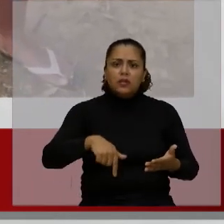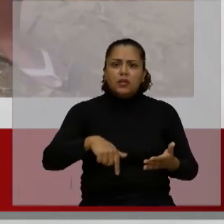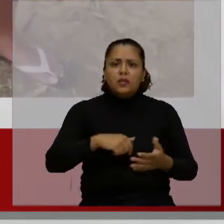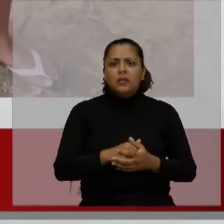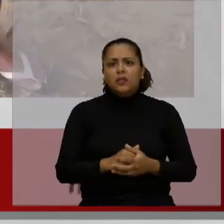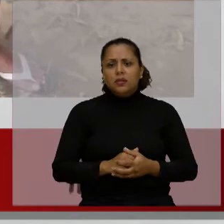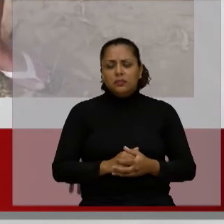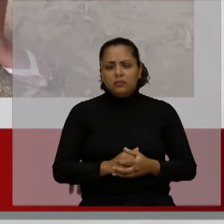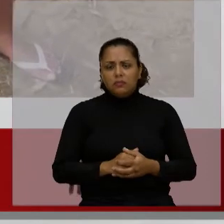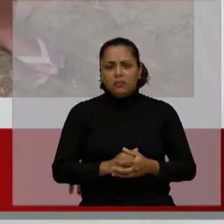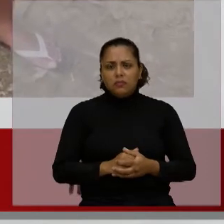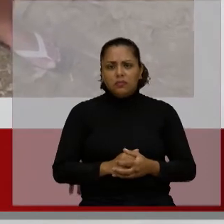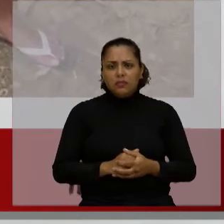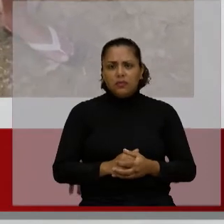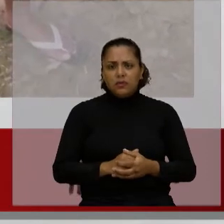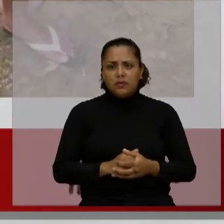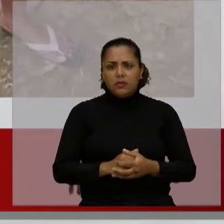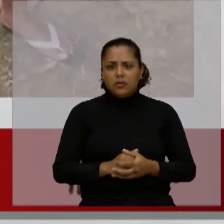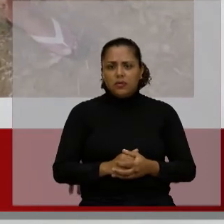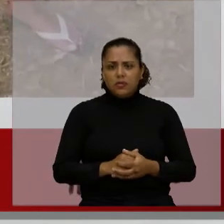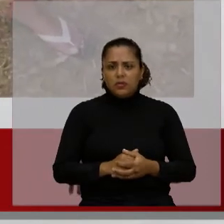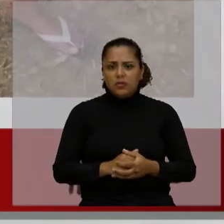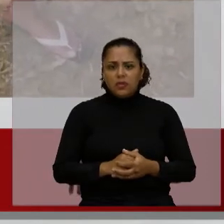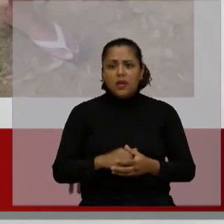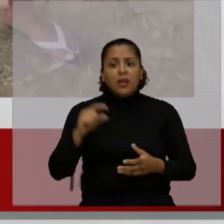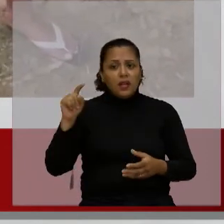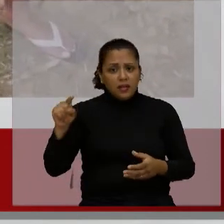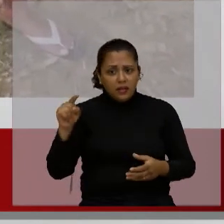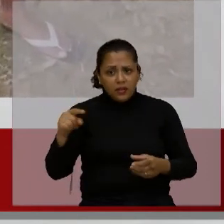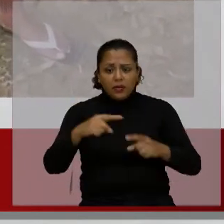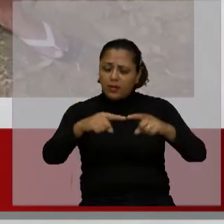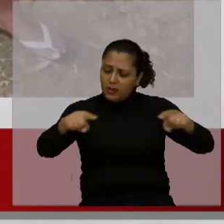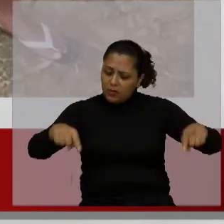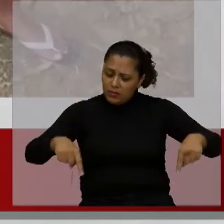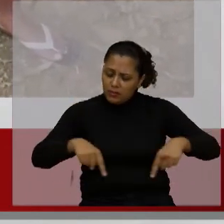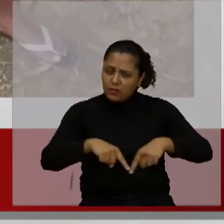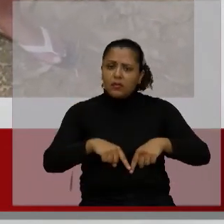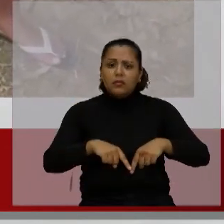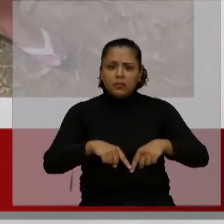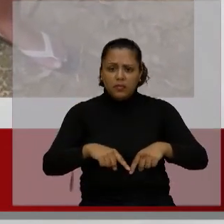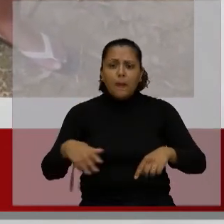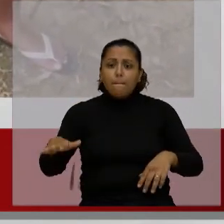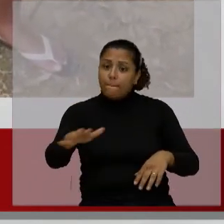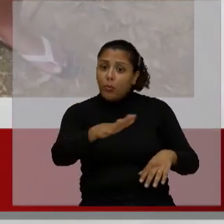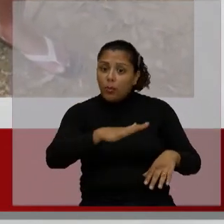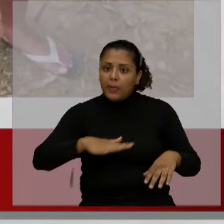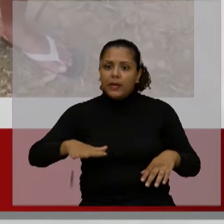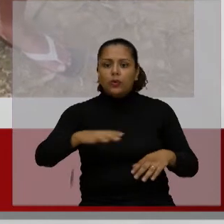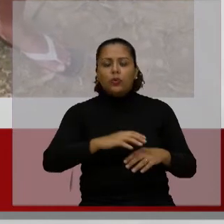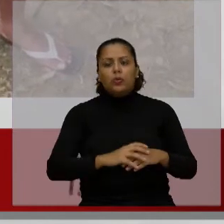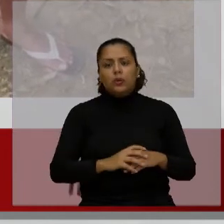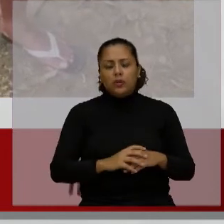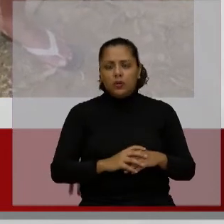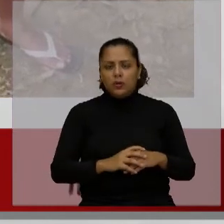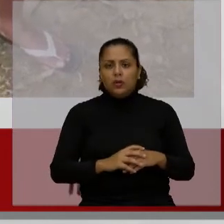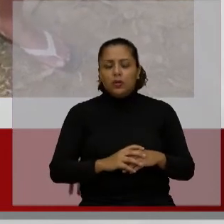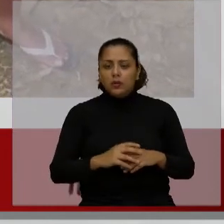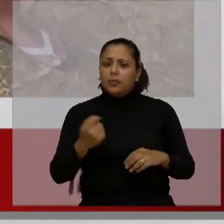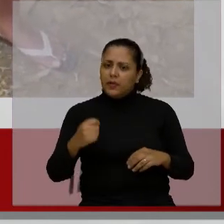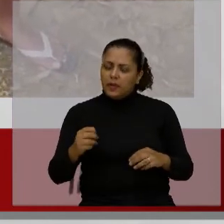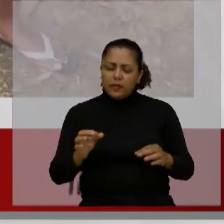campo. Então isso aqui não é coisa clandestina, é coisa pública, o campo é público. Então, no meu ponto de vista, era para estar